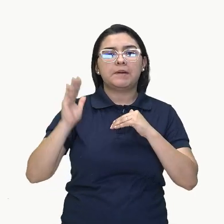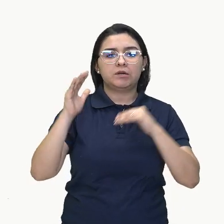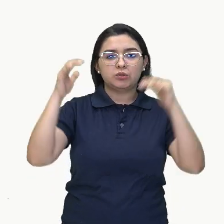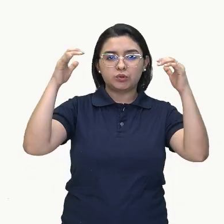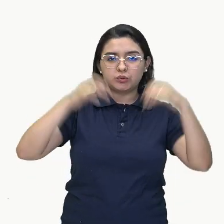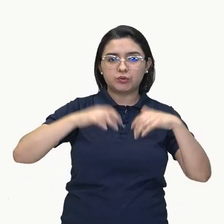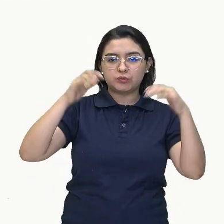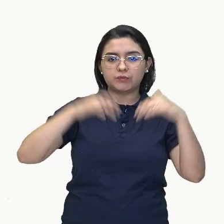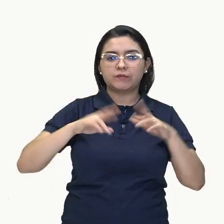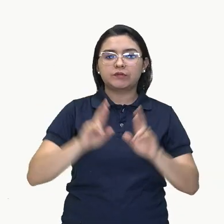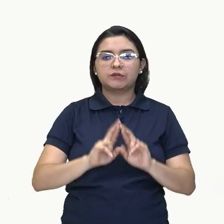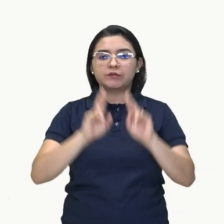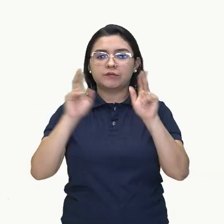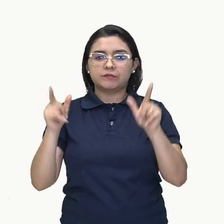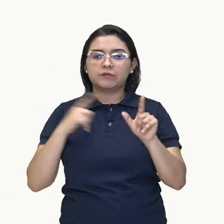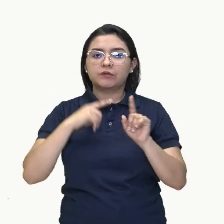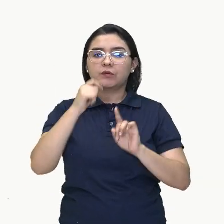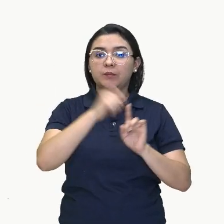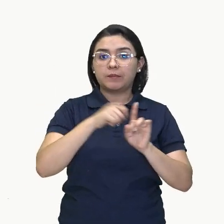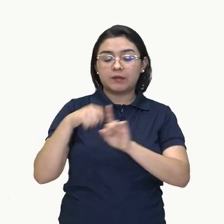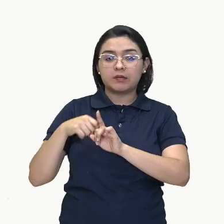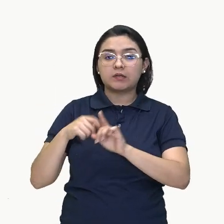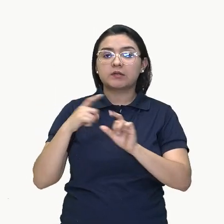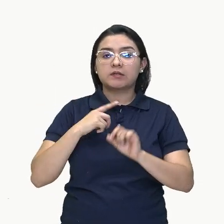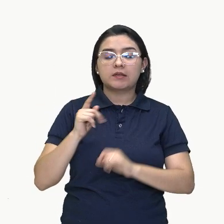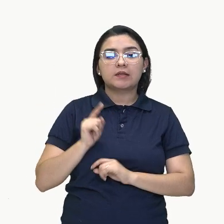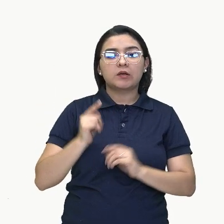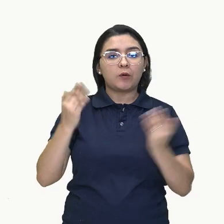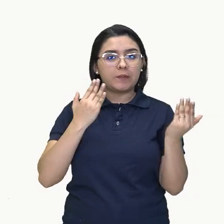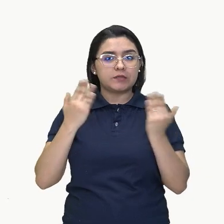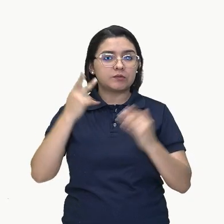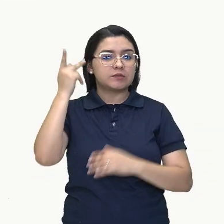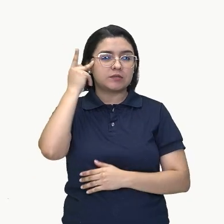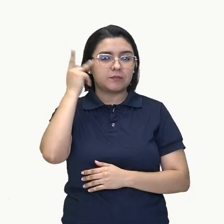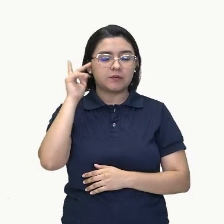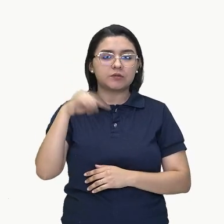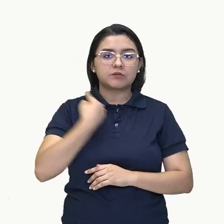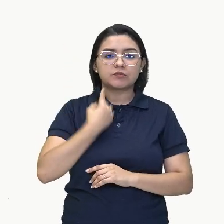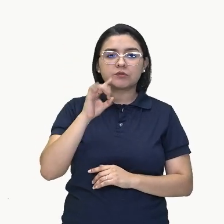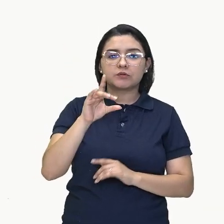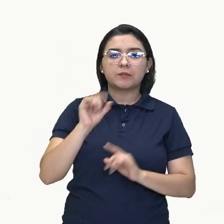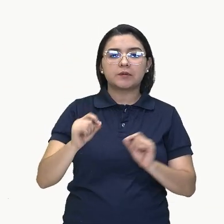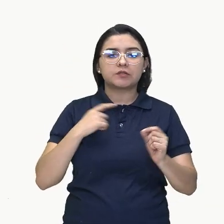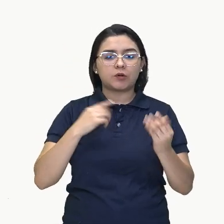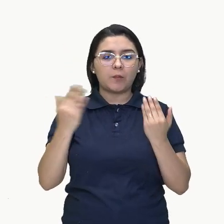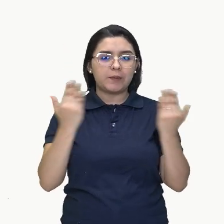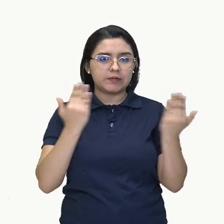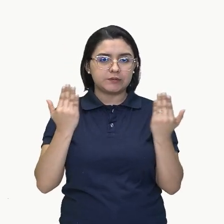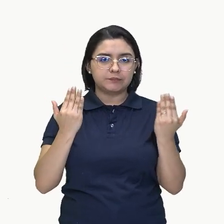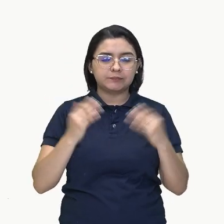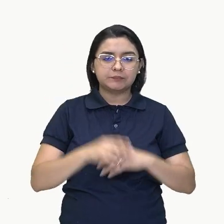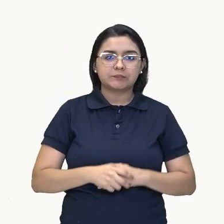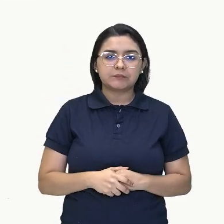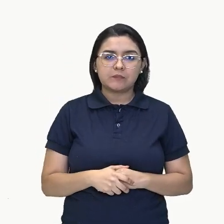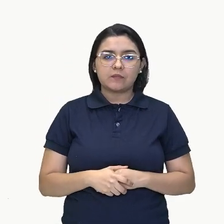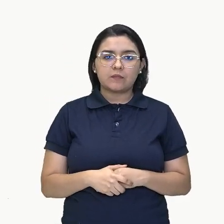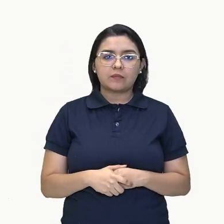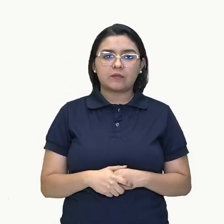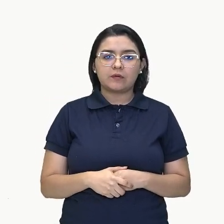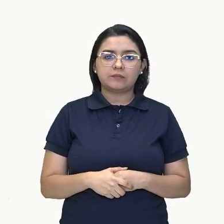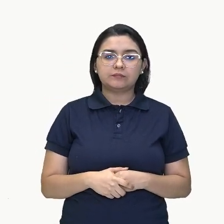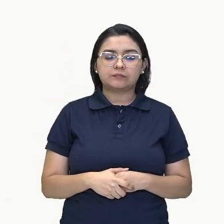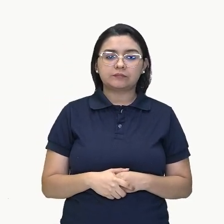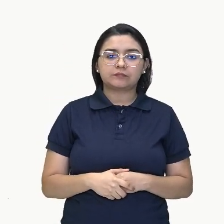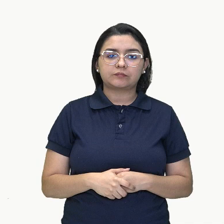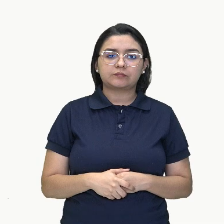vai se diferenciar ali nos meses com relação a São Paulo, apenas para a gente fazer esse comparativo, certo?